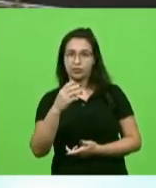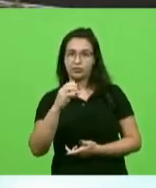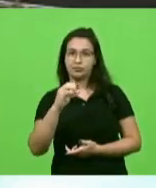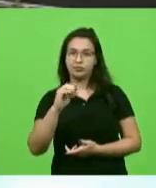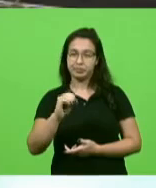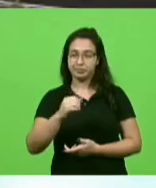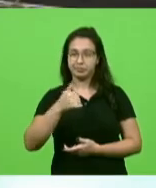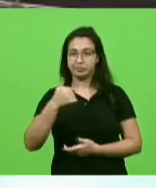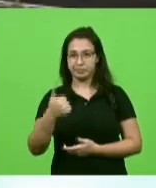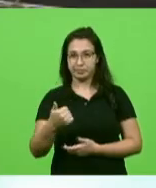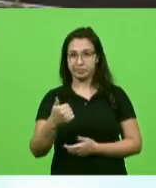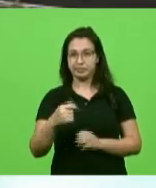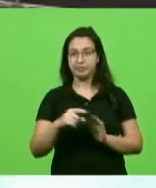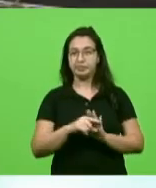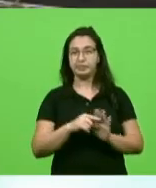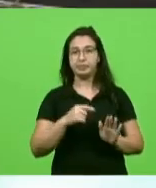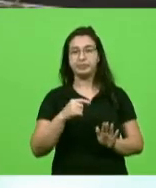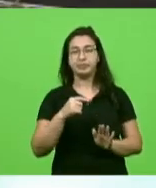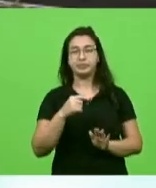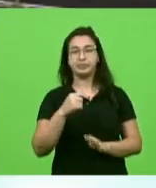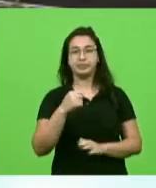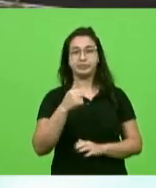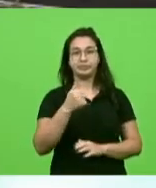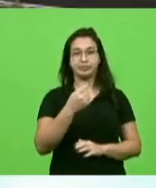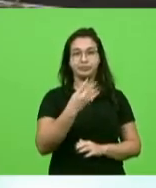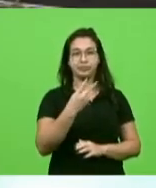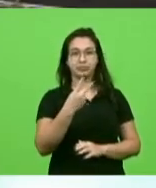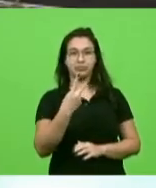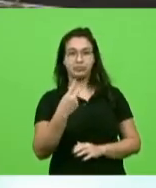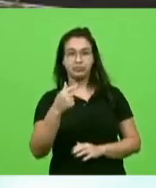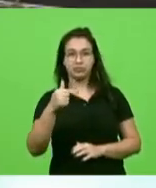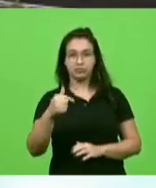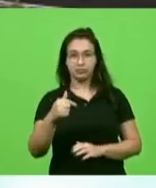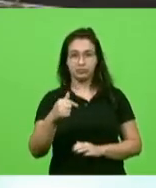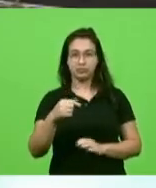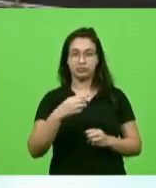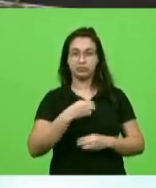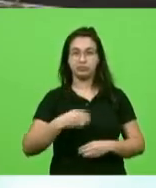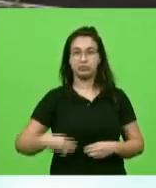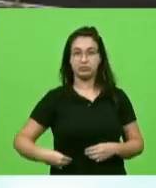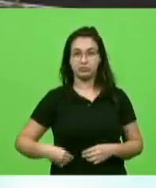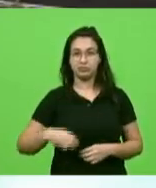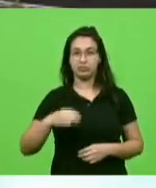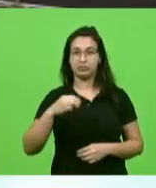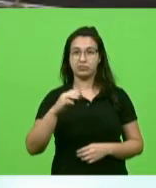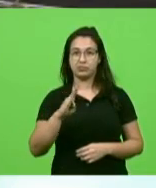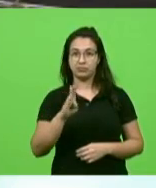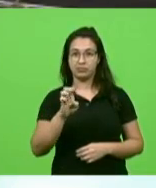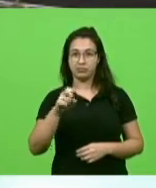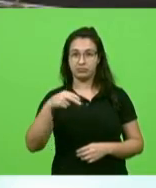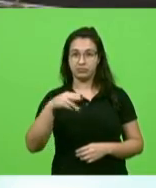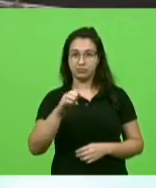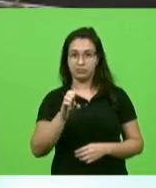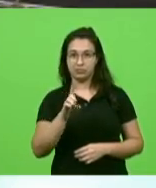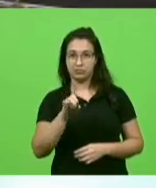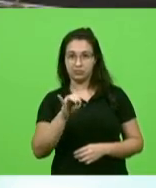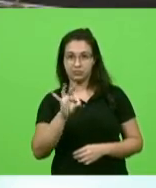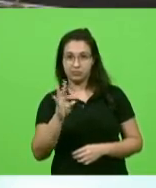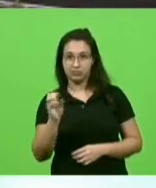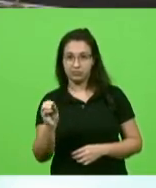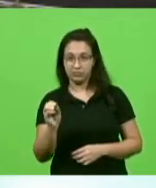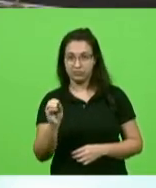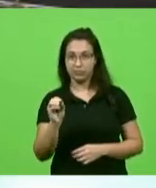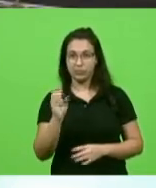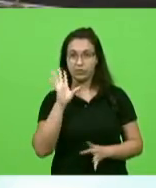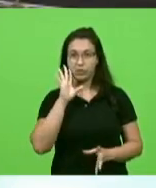vai entrar com quatro mais 7 10 de relatoria do ministro Benedito Gonçalves chegou à conclusão de